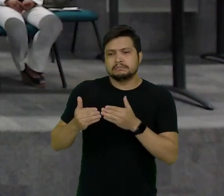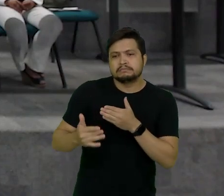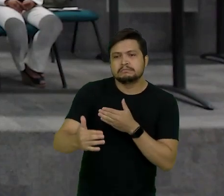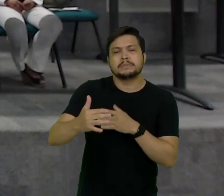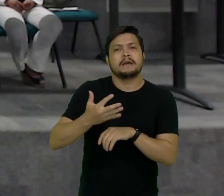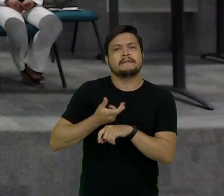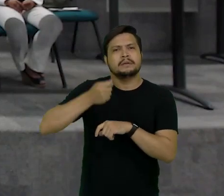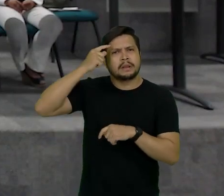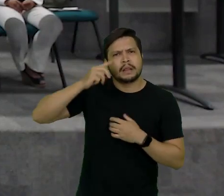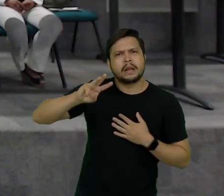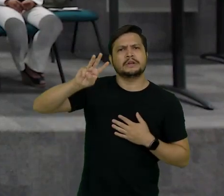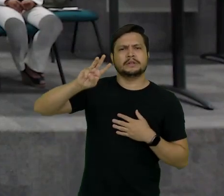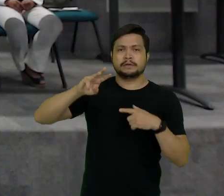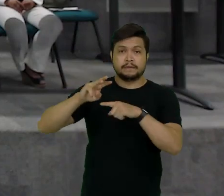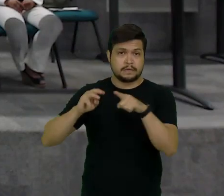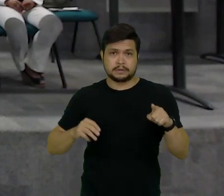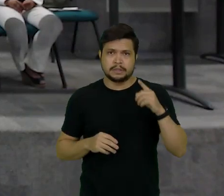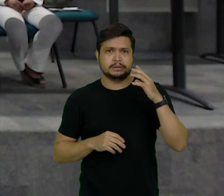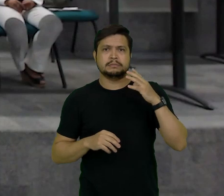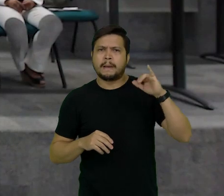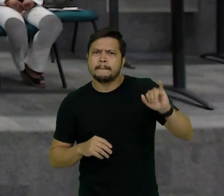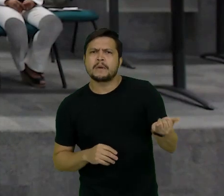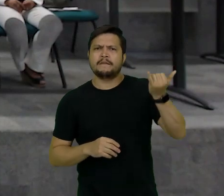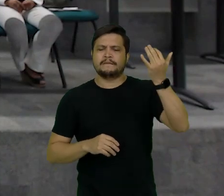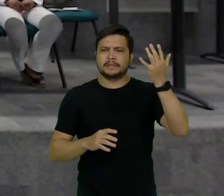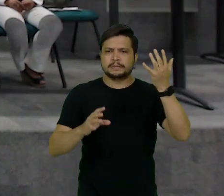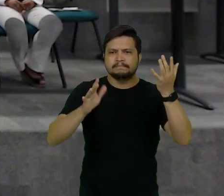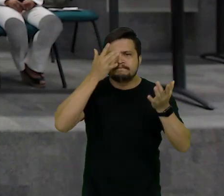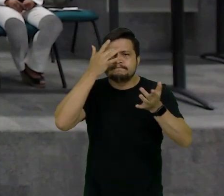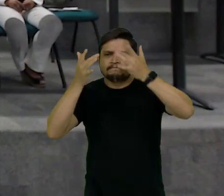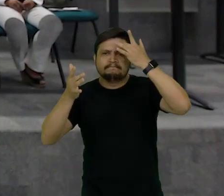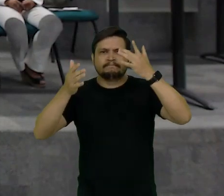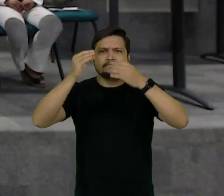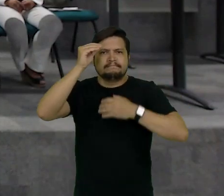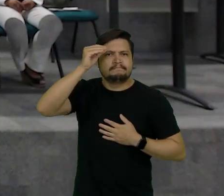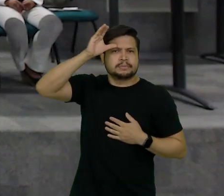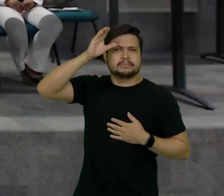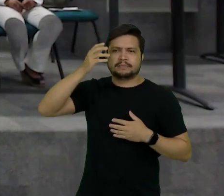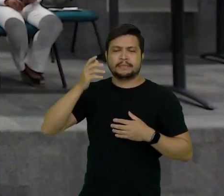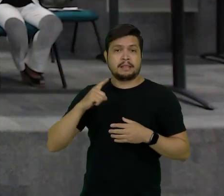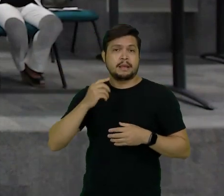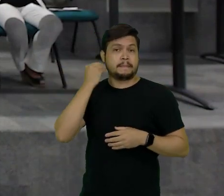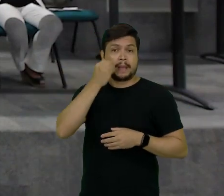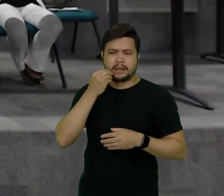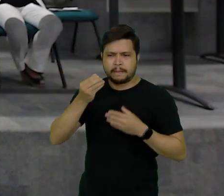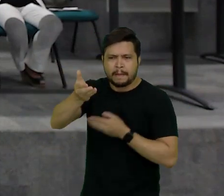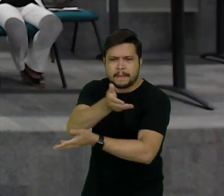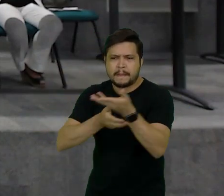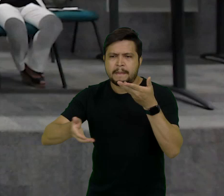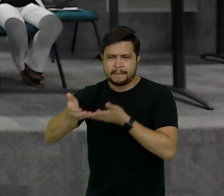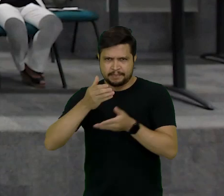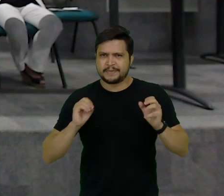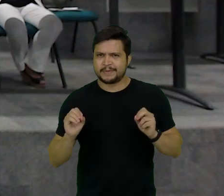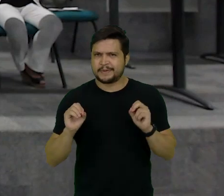simpósio vocês aproveitem bastante. É uma troca de experiência, é uma troca de informação. E quero encontrar todo